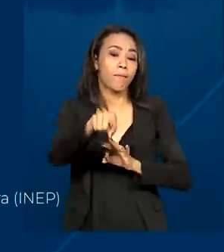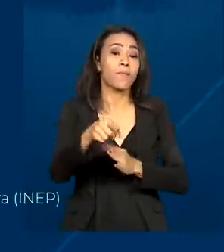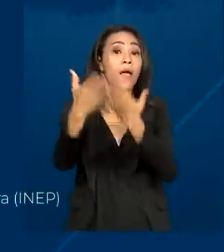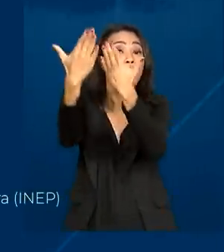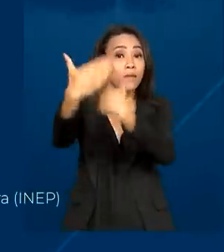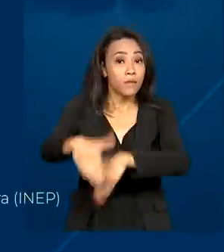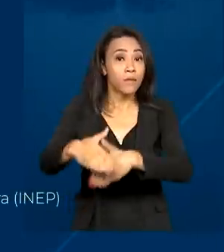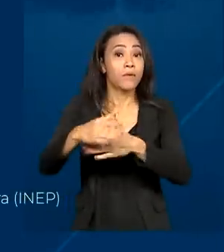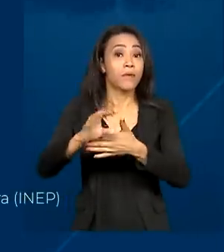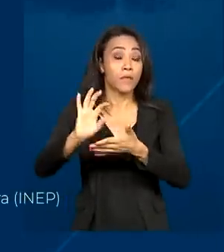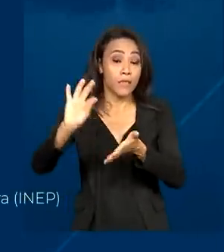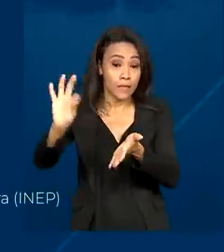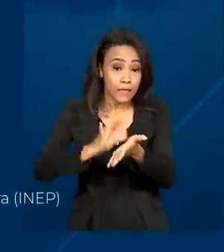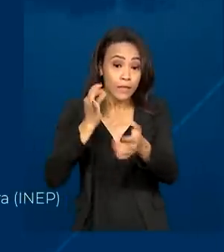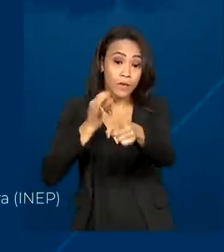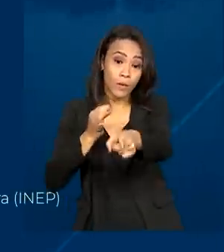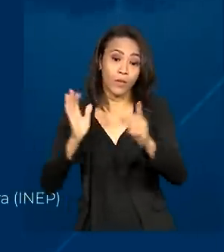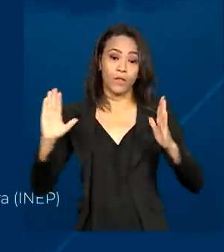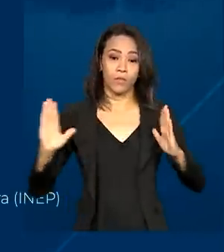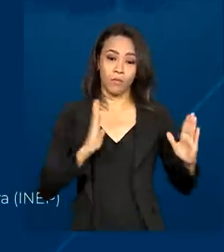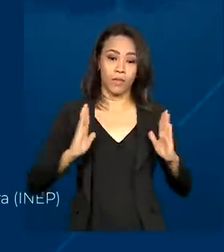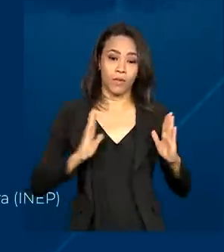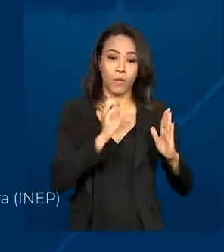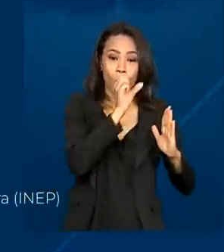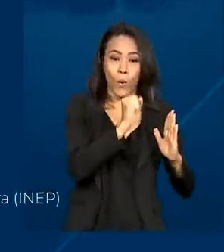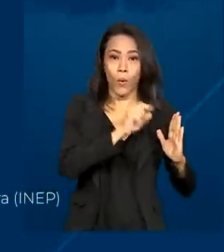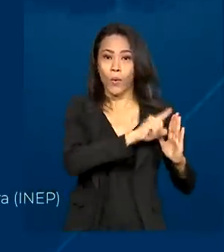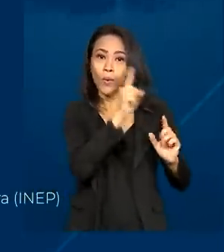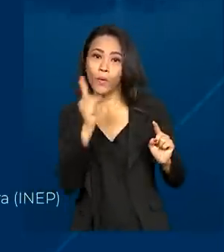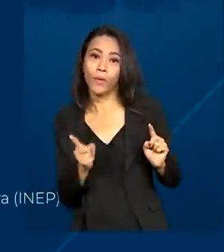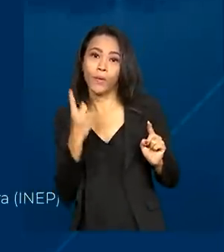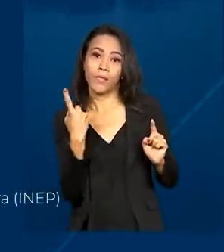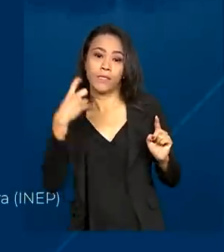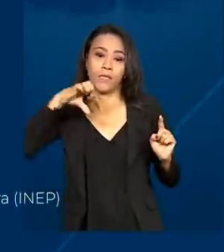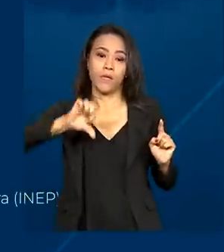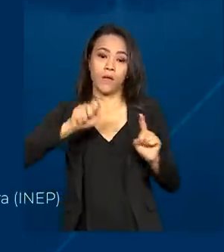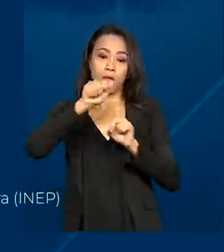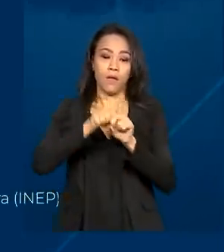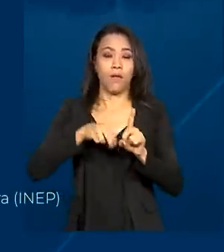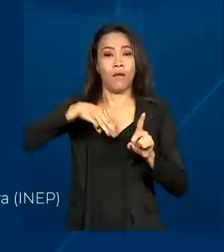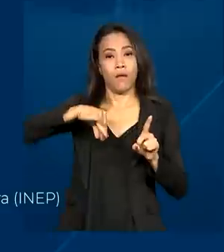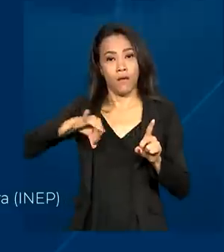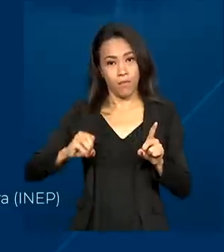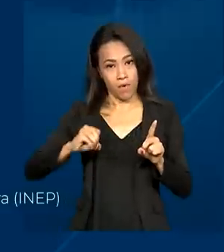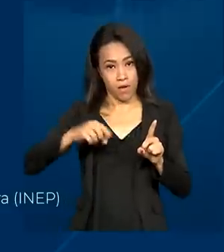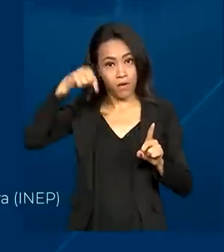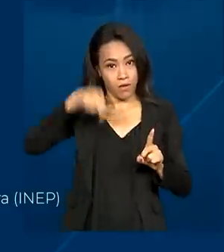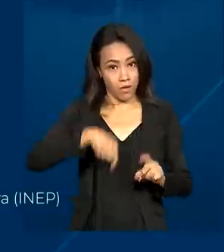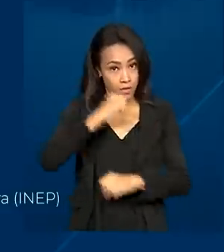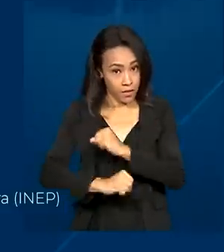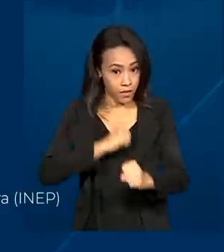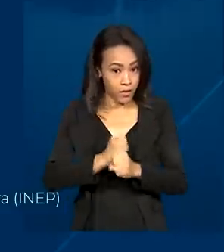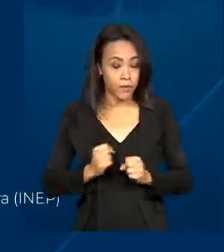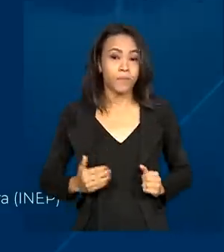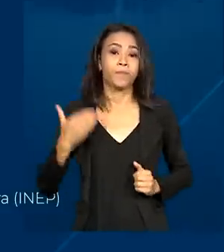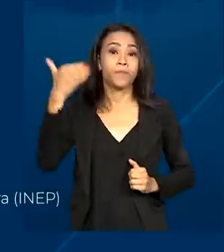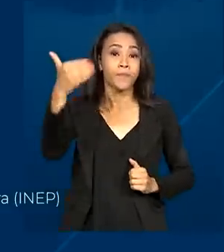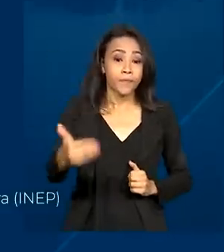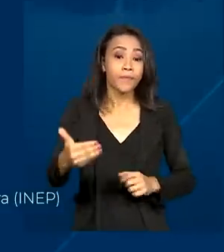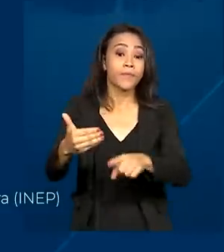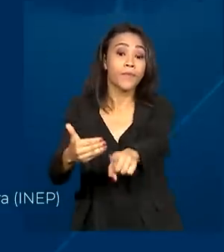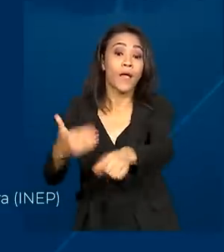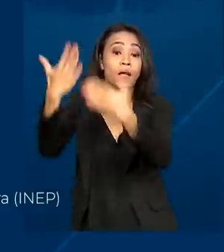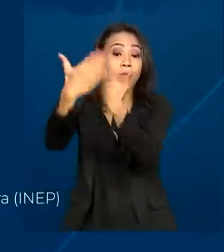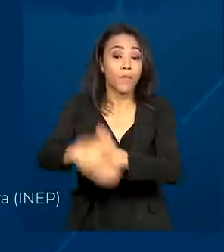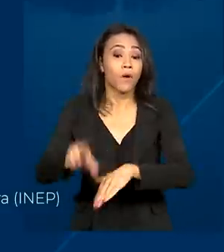do ensino médio serão realizadas de 8 a 19 de maio de 2023 as provas serão